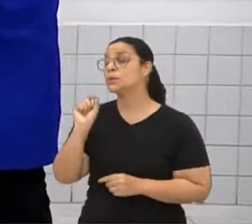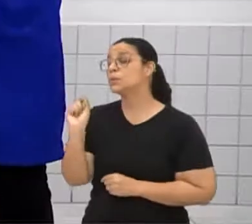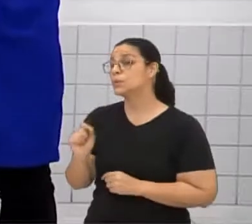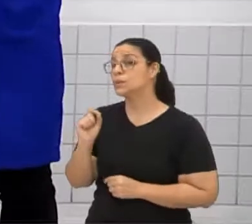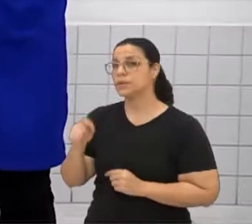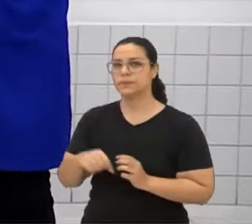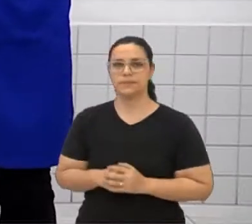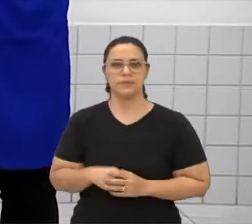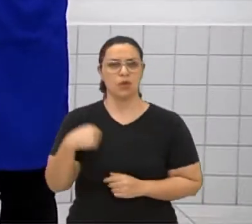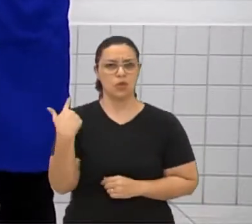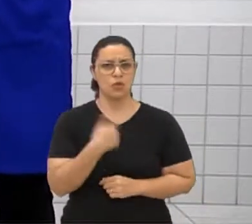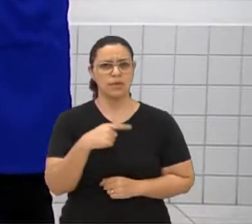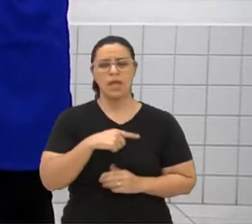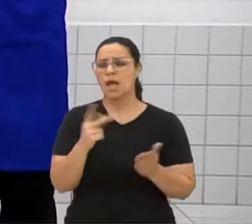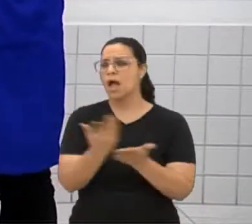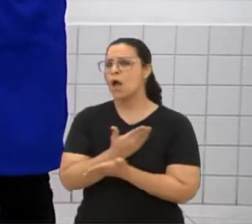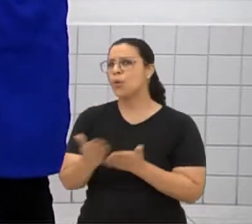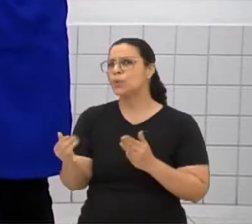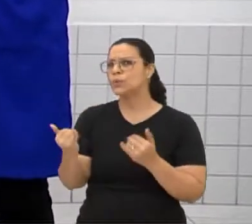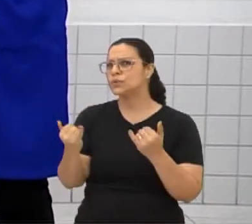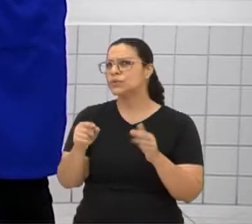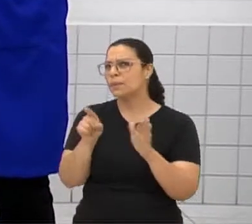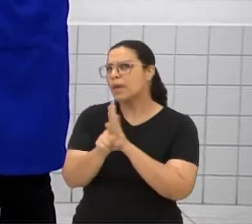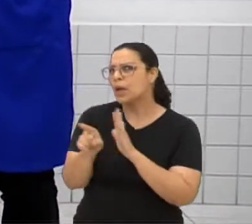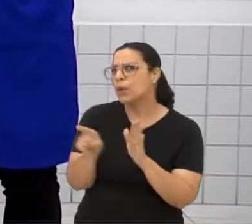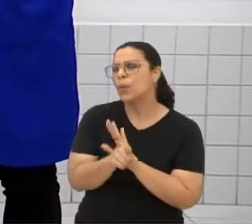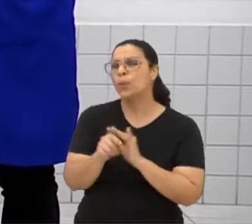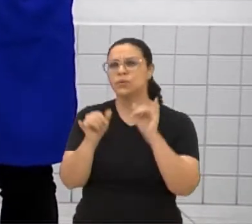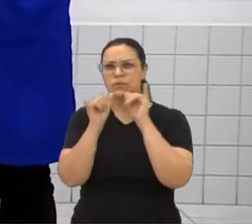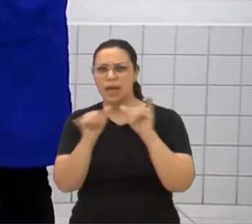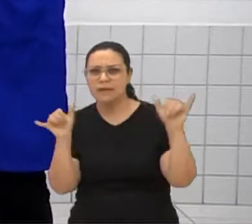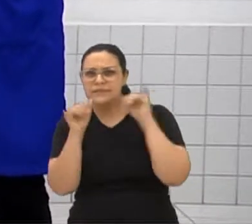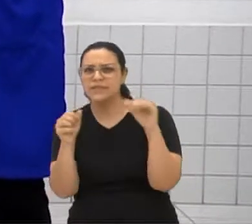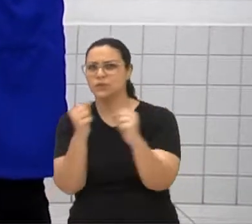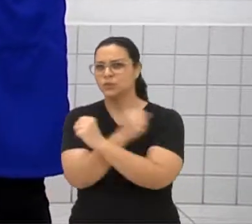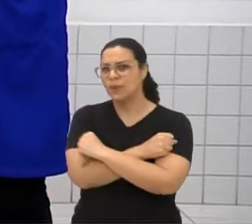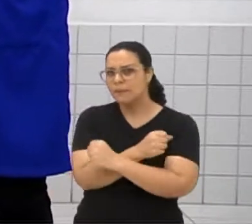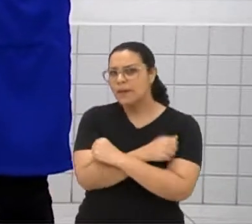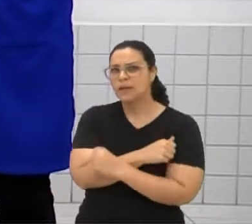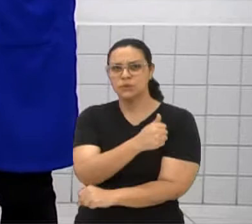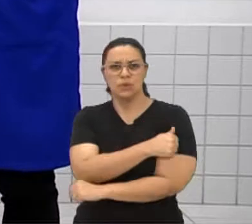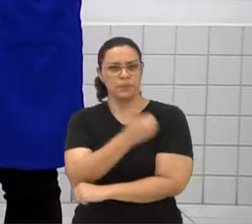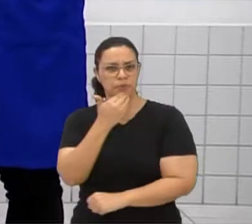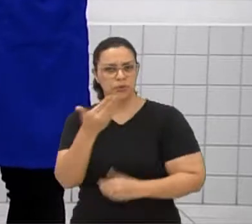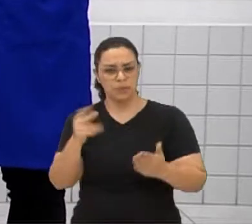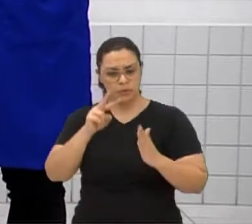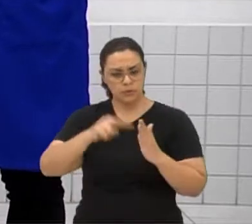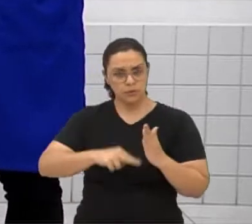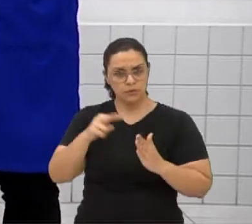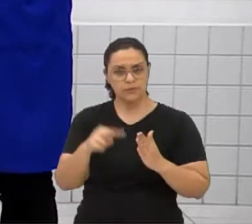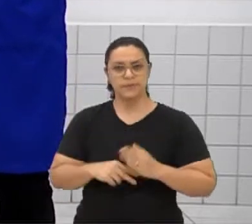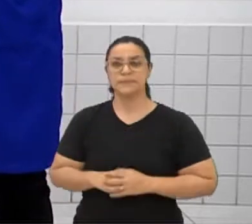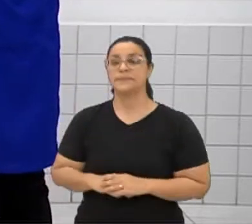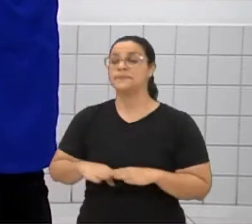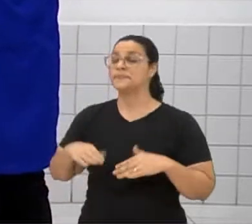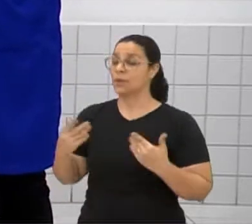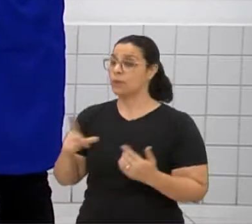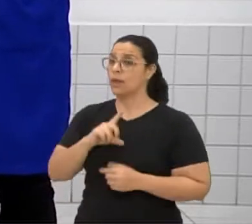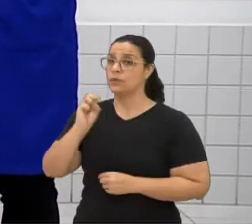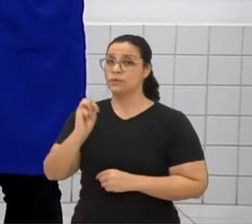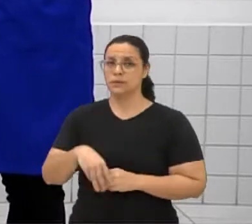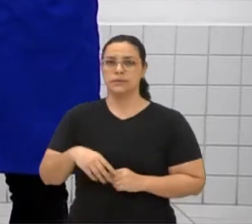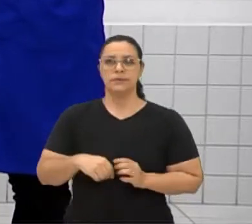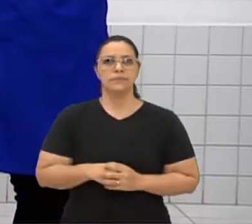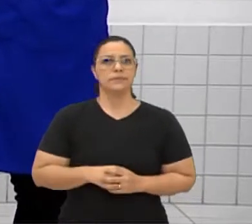Carlos tem que tem alguma pergunta sobre os abraços que os alunos que tem eu tenho olha só a